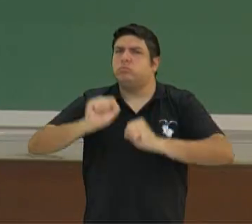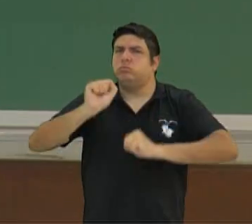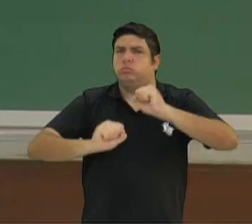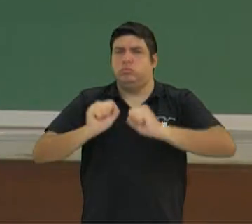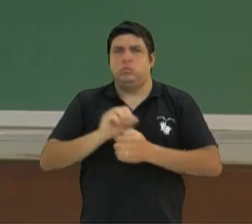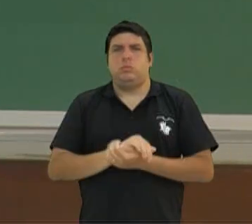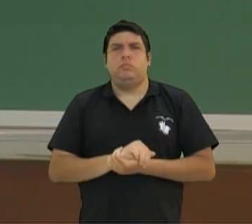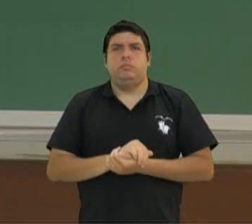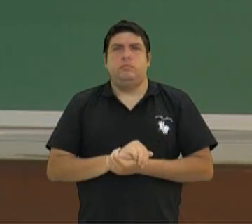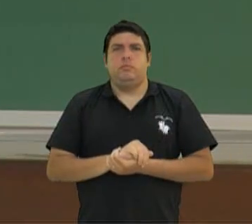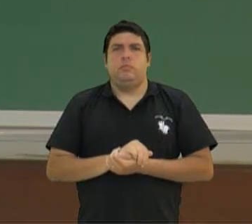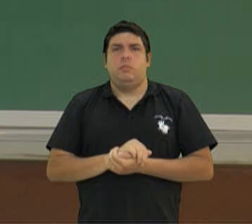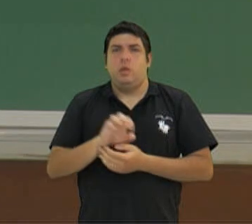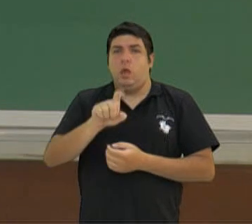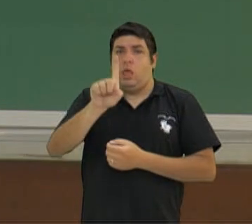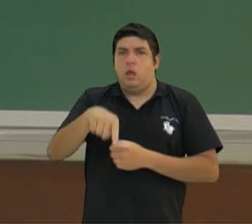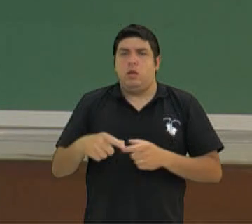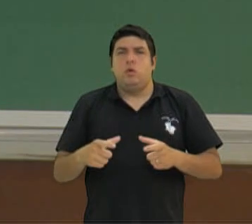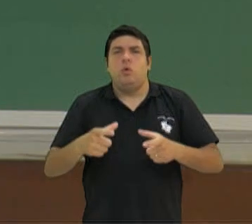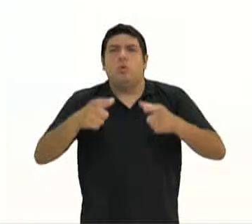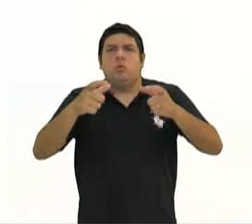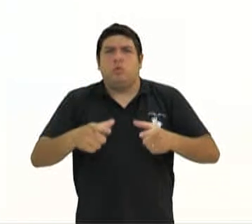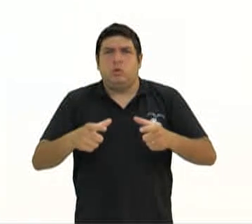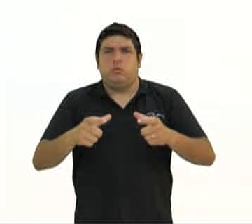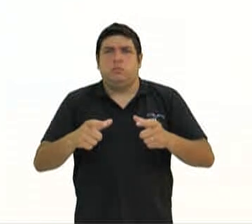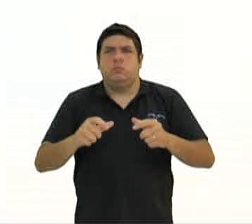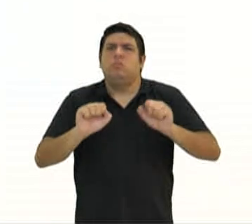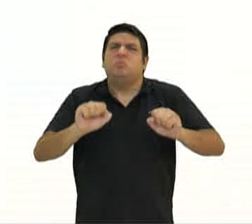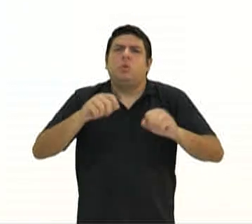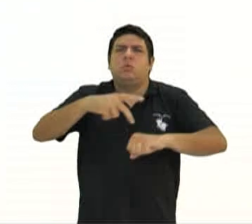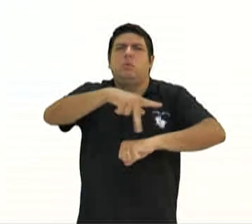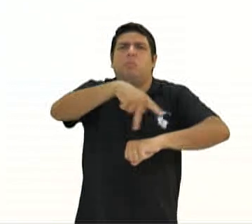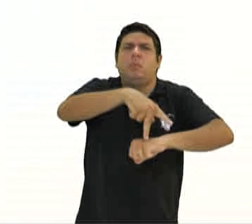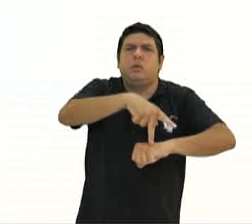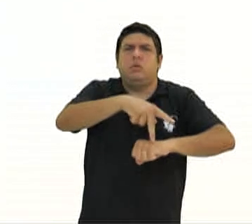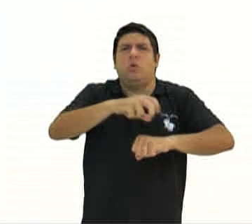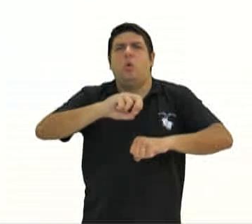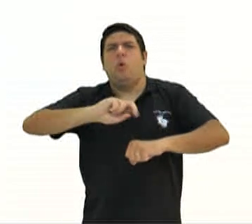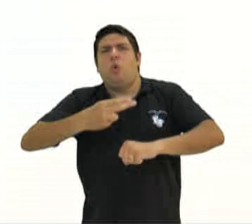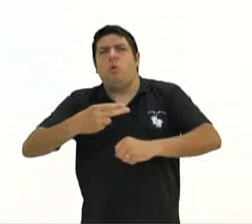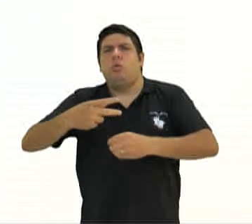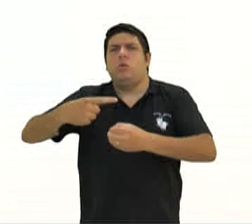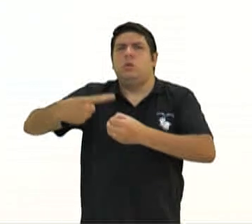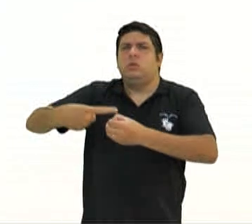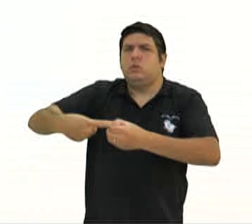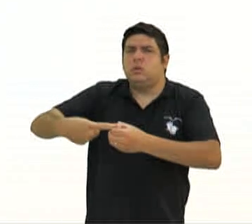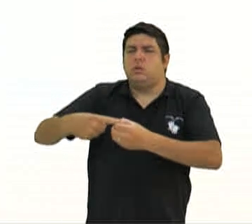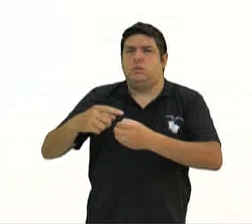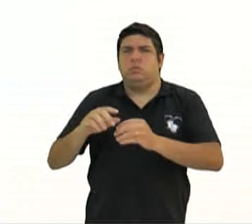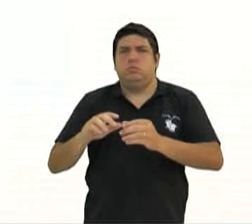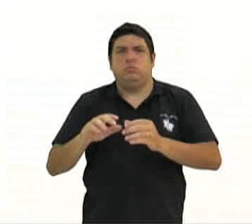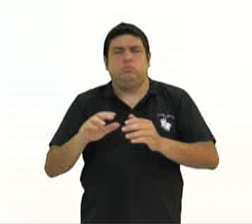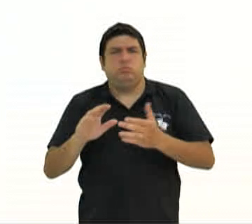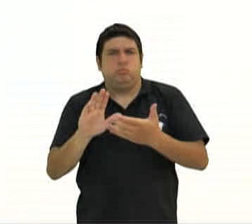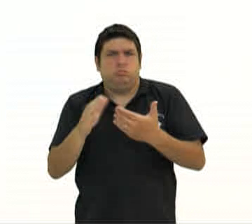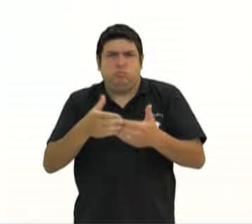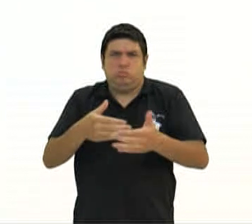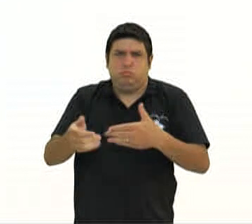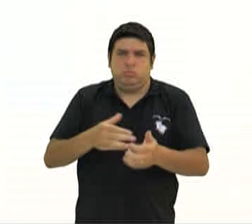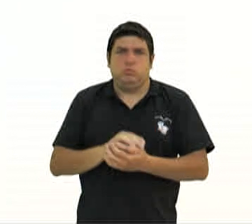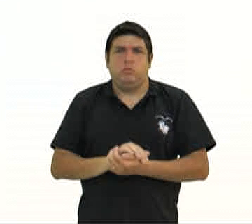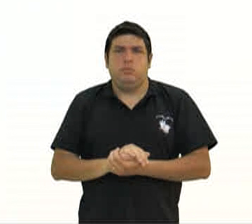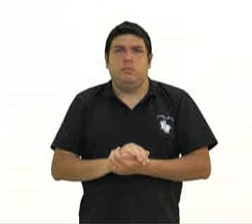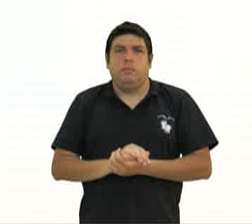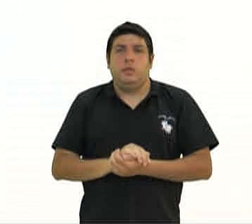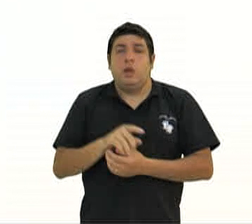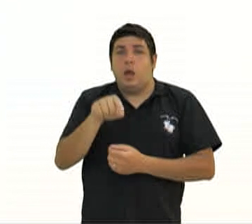um determinado local, pode ser um país, uma cidade, um estado, então um espaço geográfico ali determinado, né, passa por